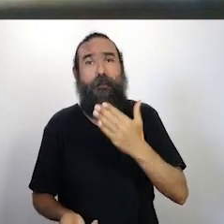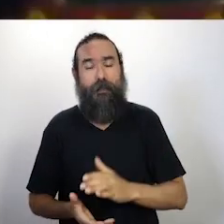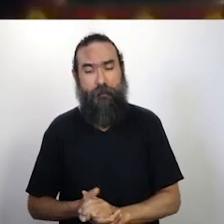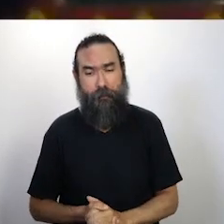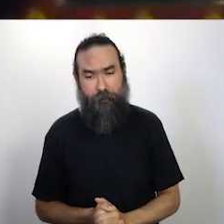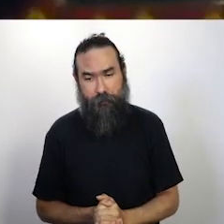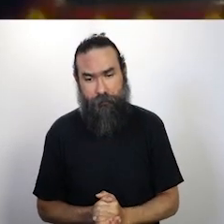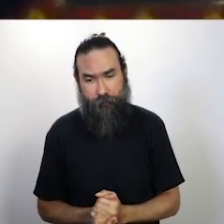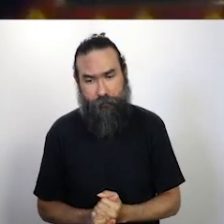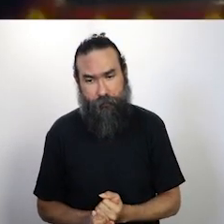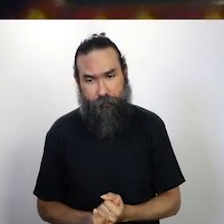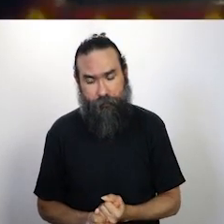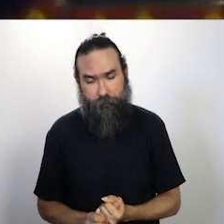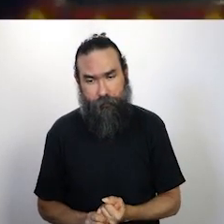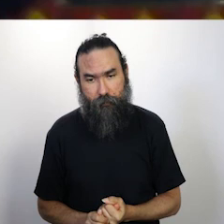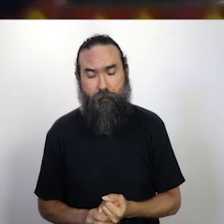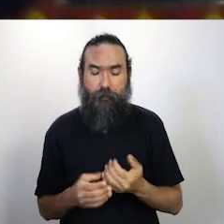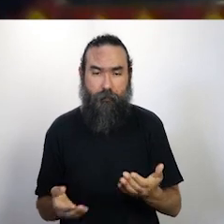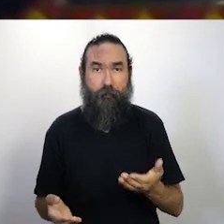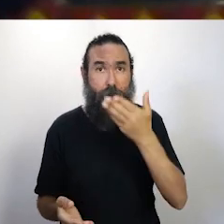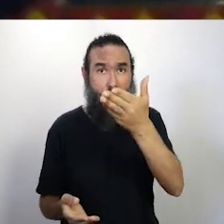passar para a Graziene que está aqui